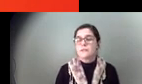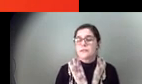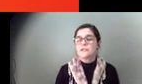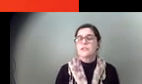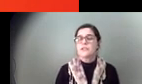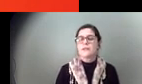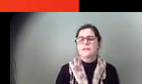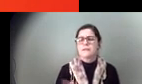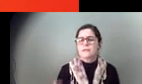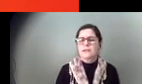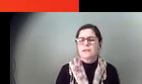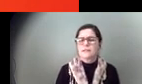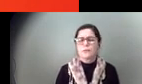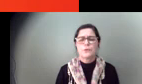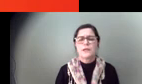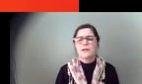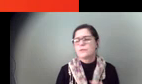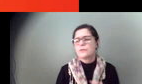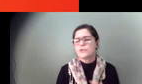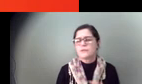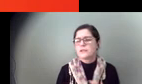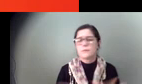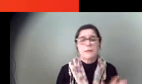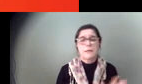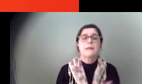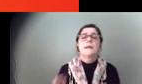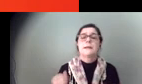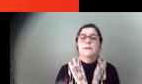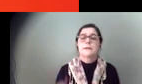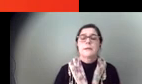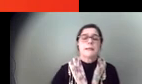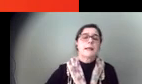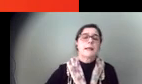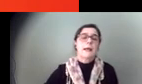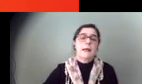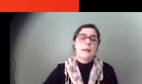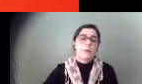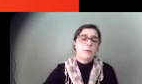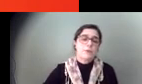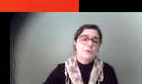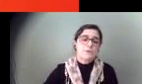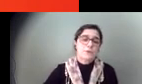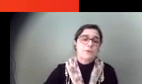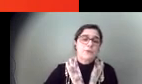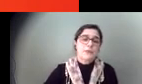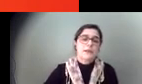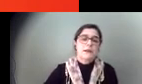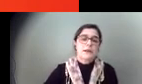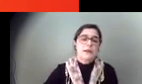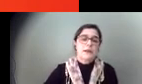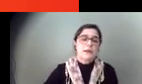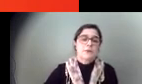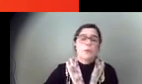está sendo cansativa, ela está sendo esclarecedora, ela é objetiva, ela não é, então lá tem para o professor